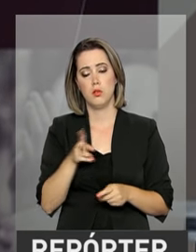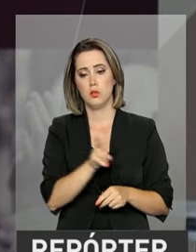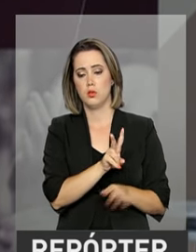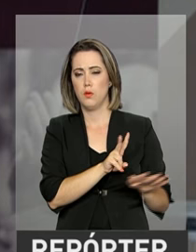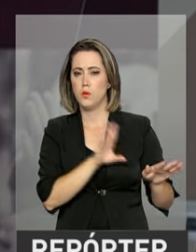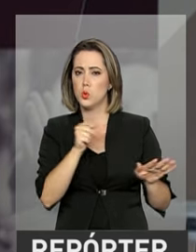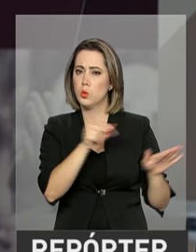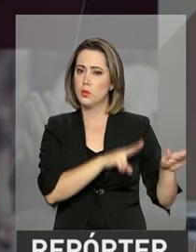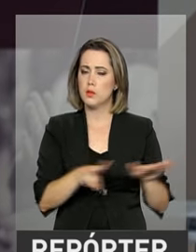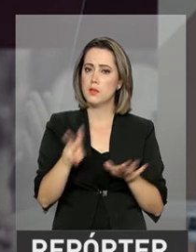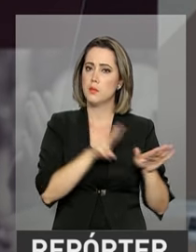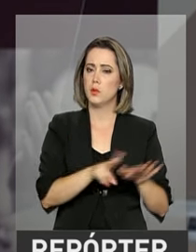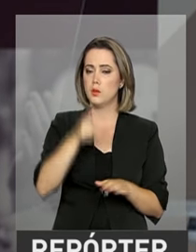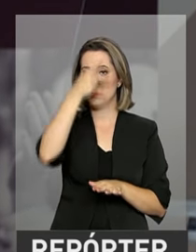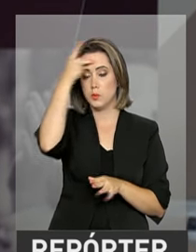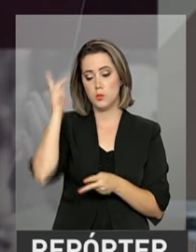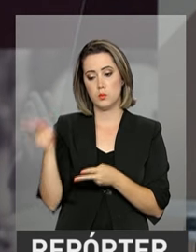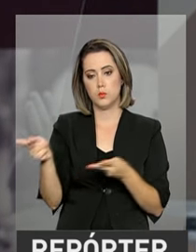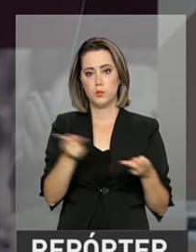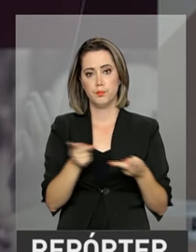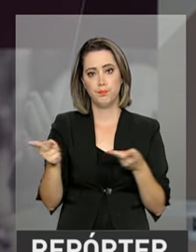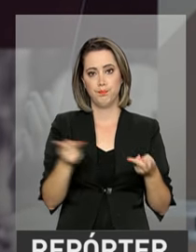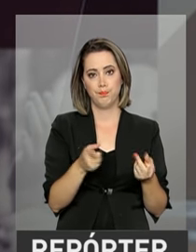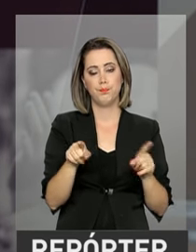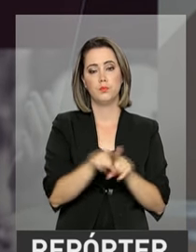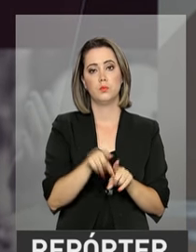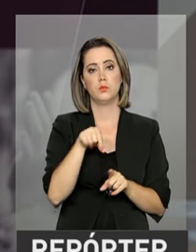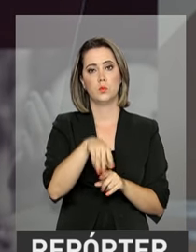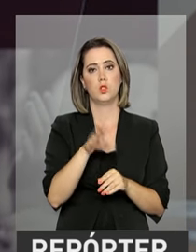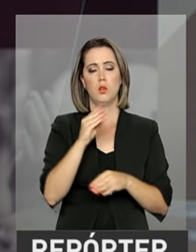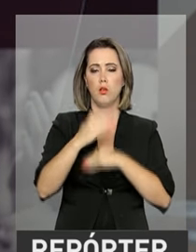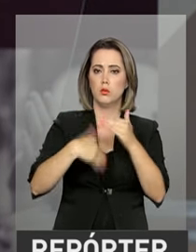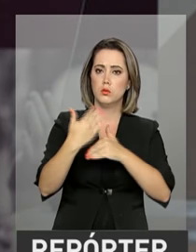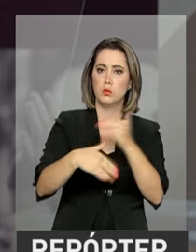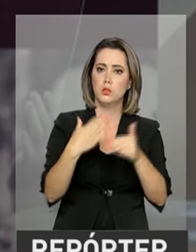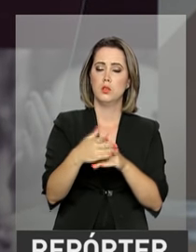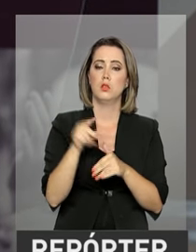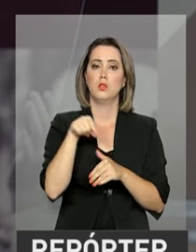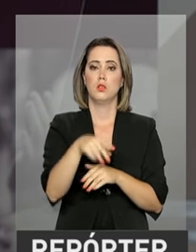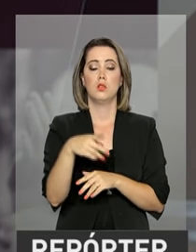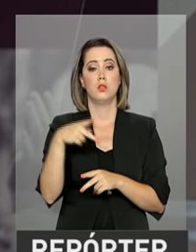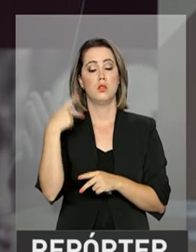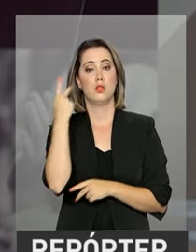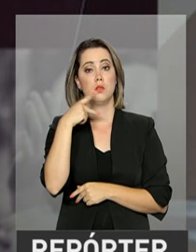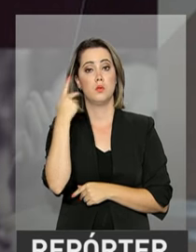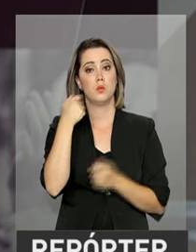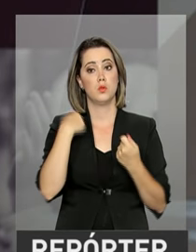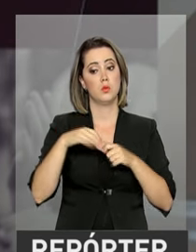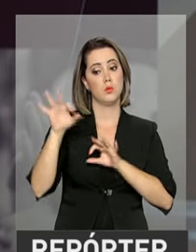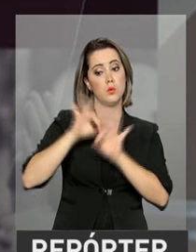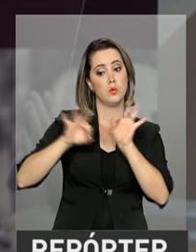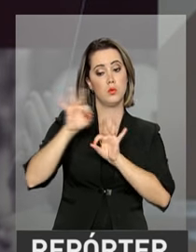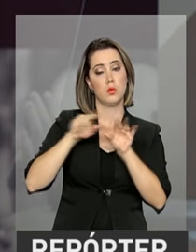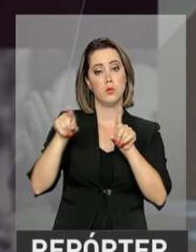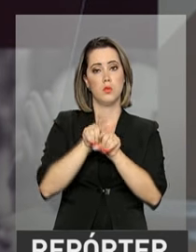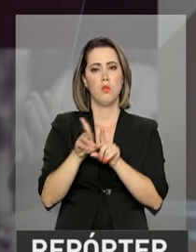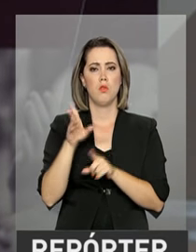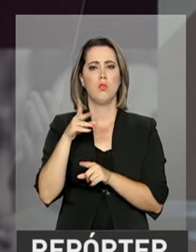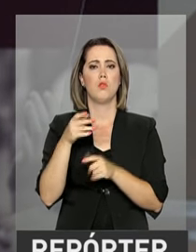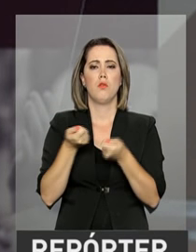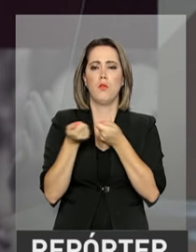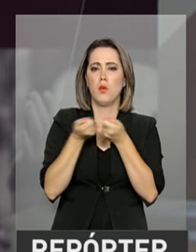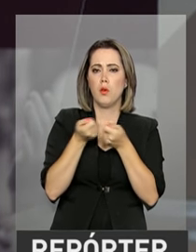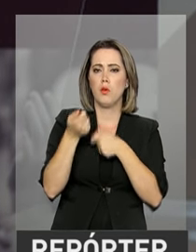por visitadores. Segundo o presidente, a manutenção e o avanço dessas políticas dependem do ajuste fiscal e do